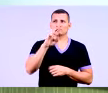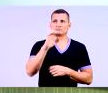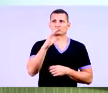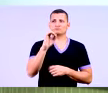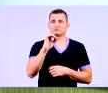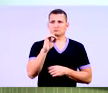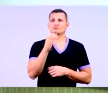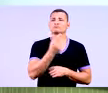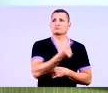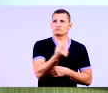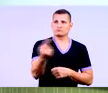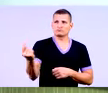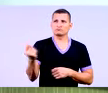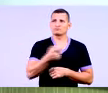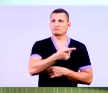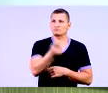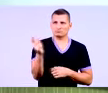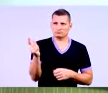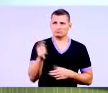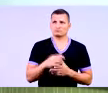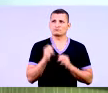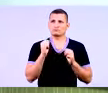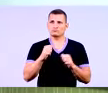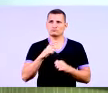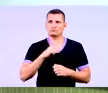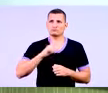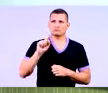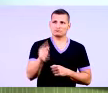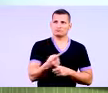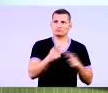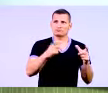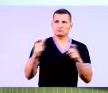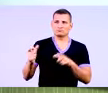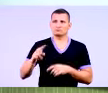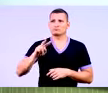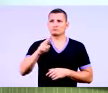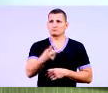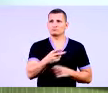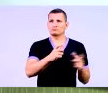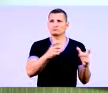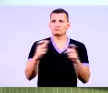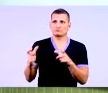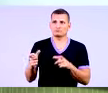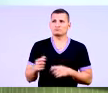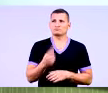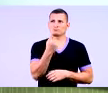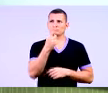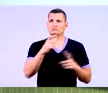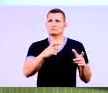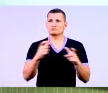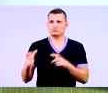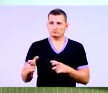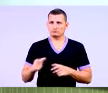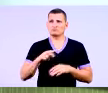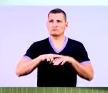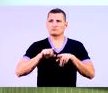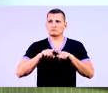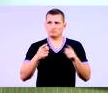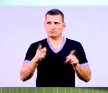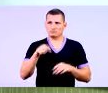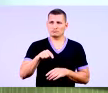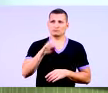vocês eu posso ter é mil endereços 2 mil endereços em um endereço mas é uma variável